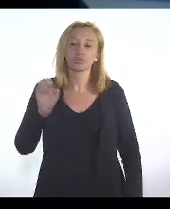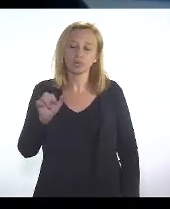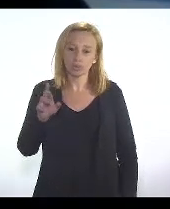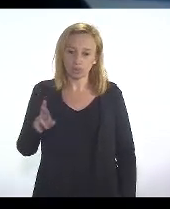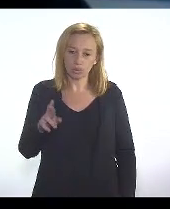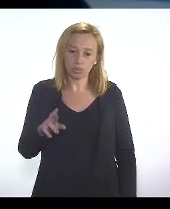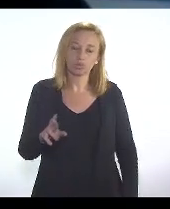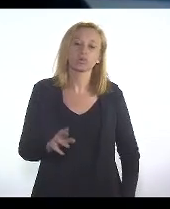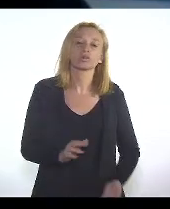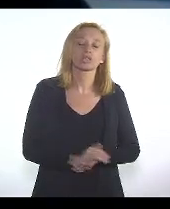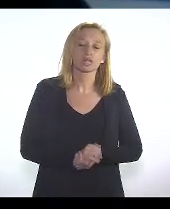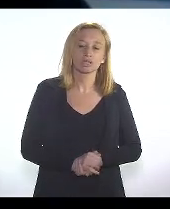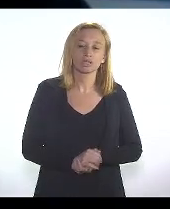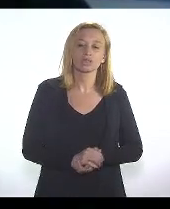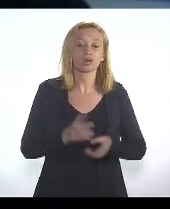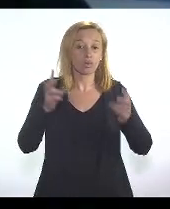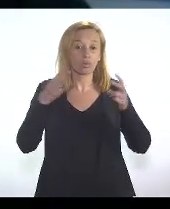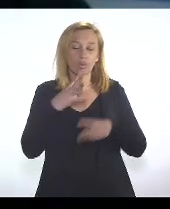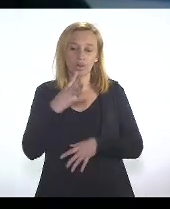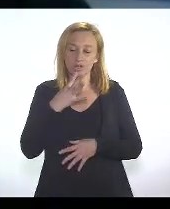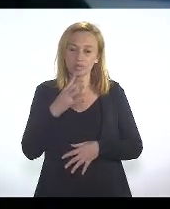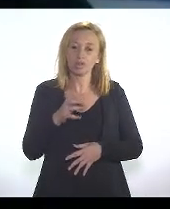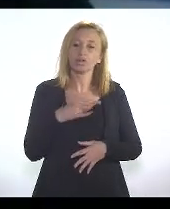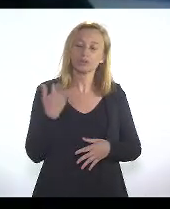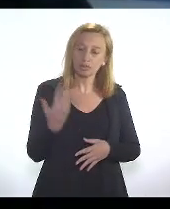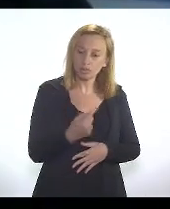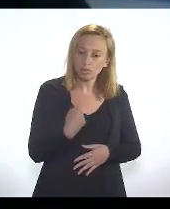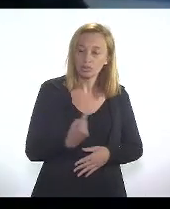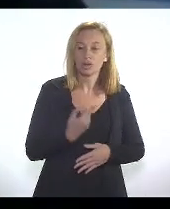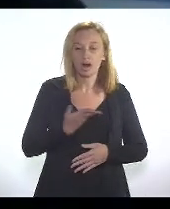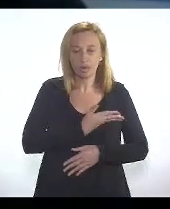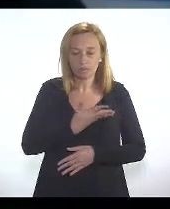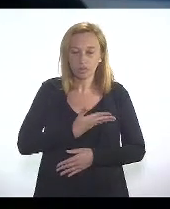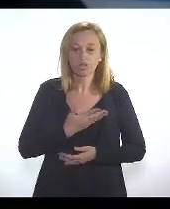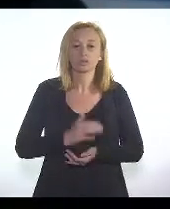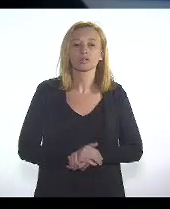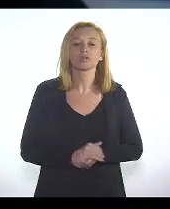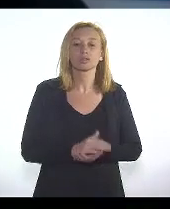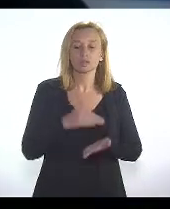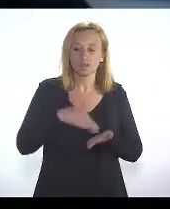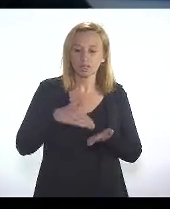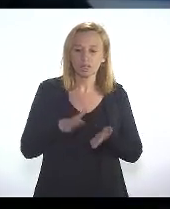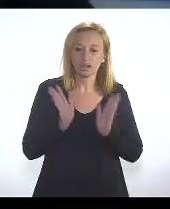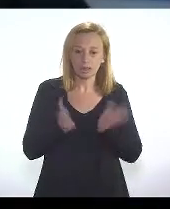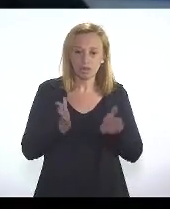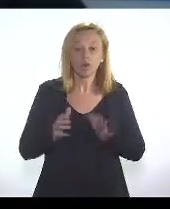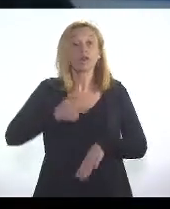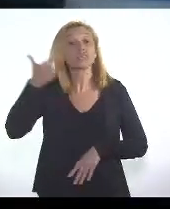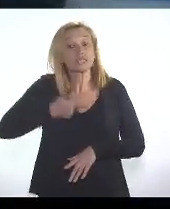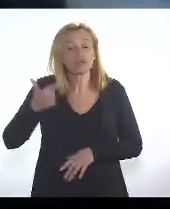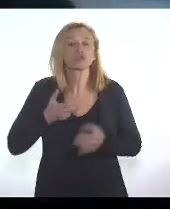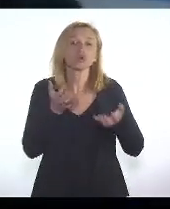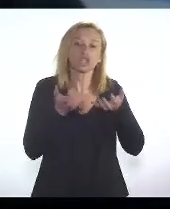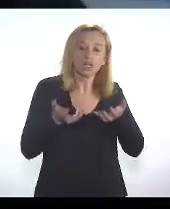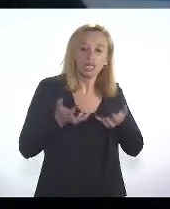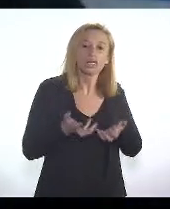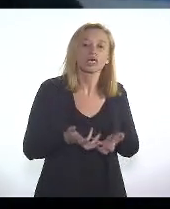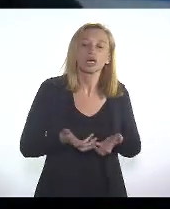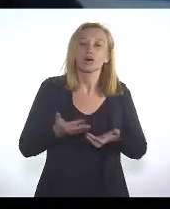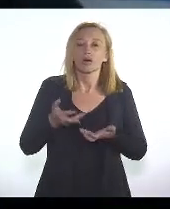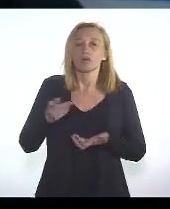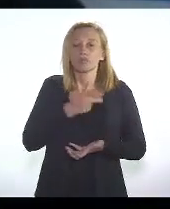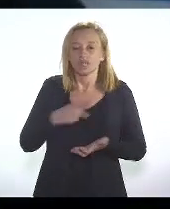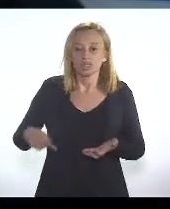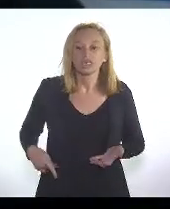desse reconhecimento ao nosso companheiro Conte Bittencourt, atual secretário. Segundo, eu queria,